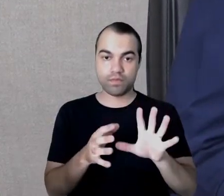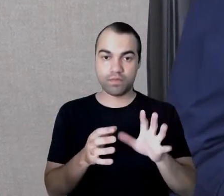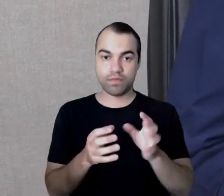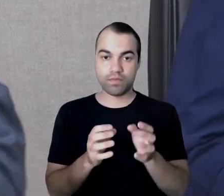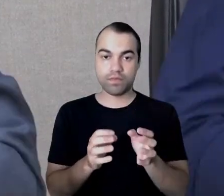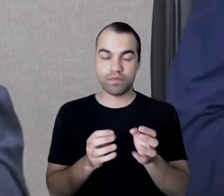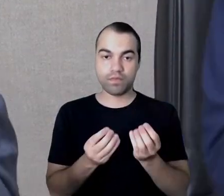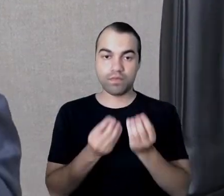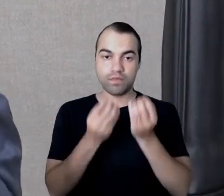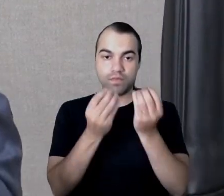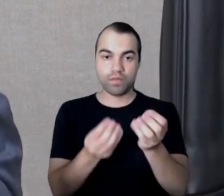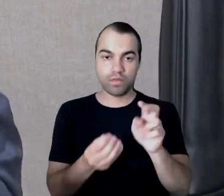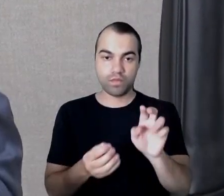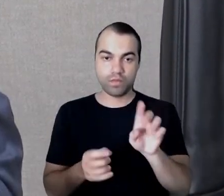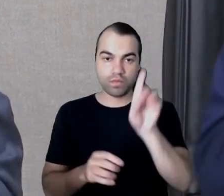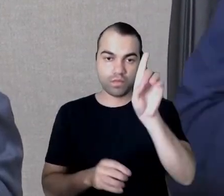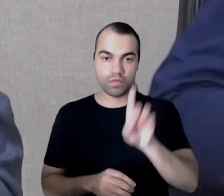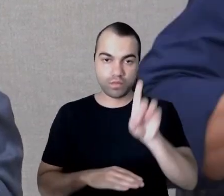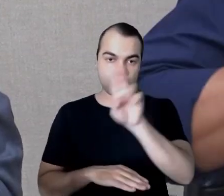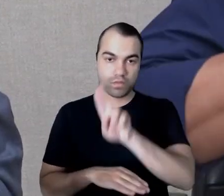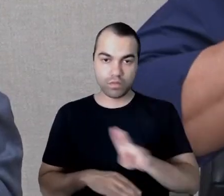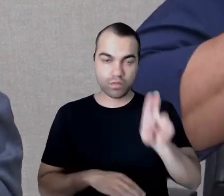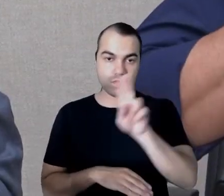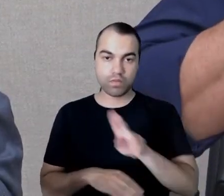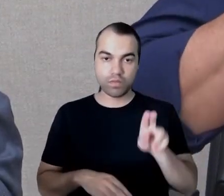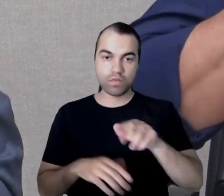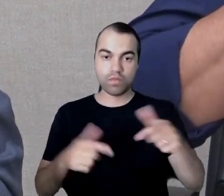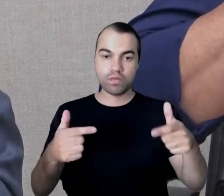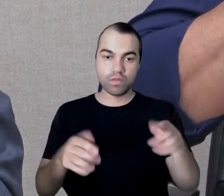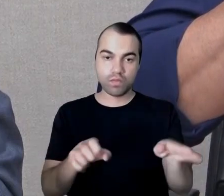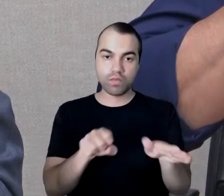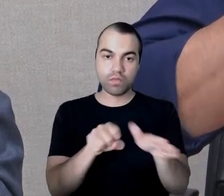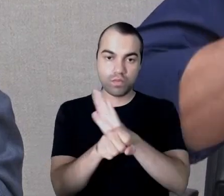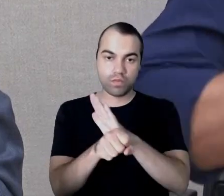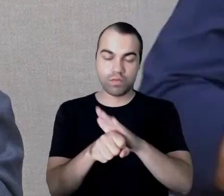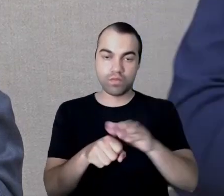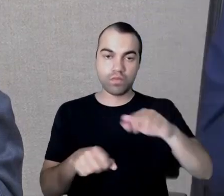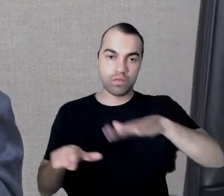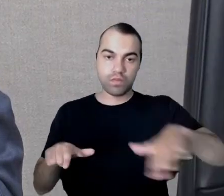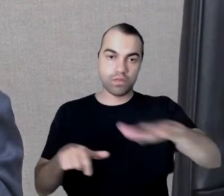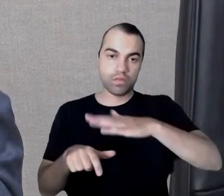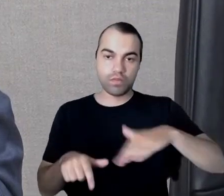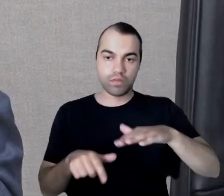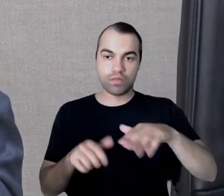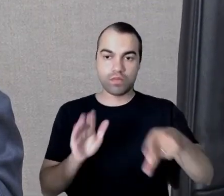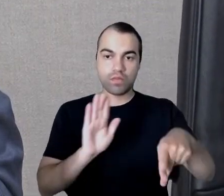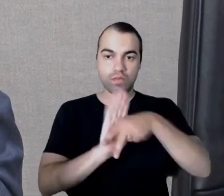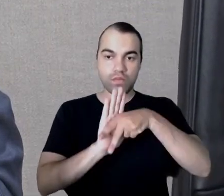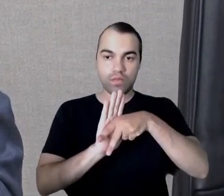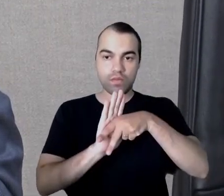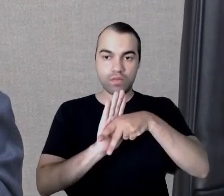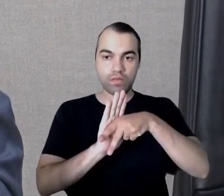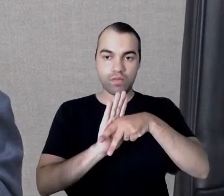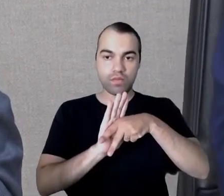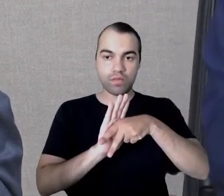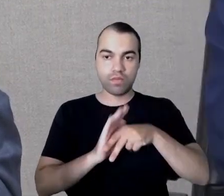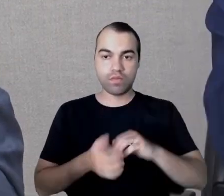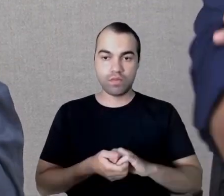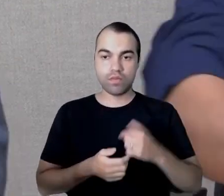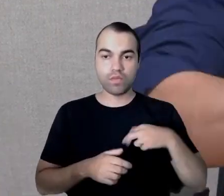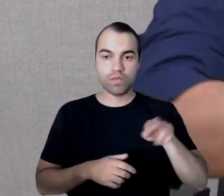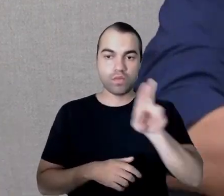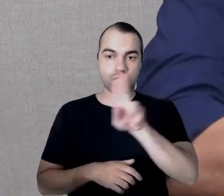direito real de uso participação de áreas públicas com línguas é os lotes destinados a uso Residencial